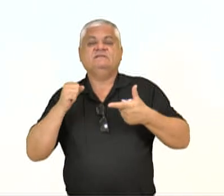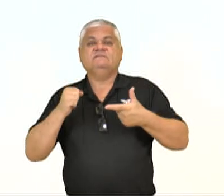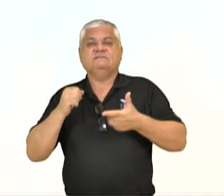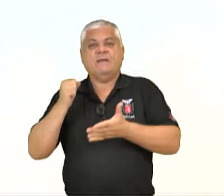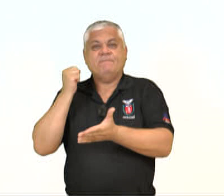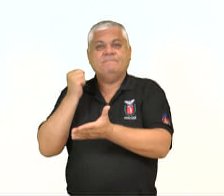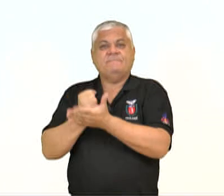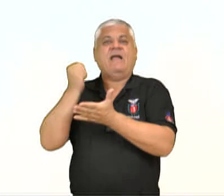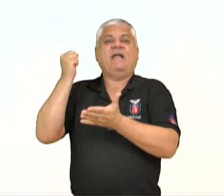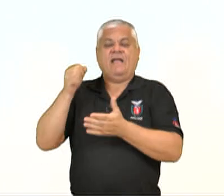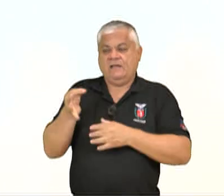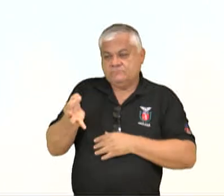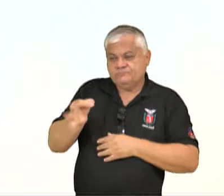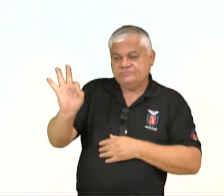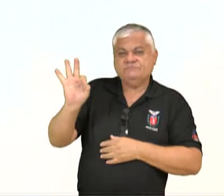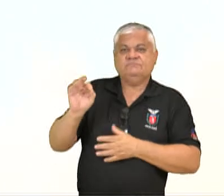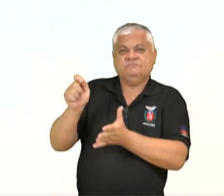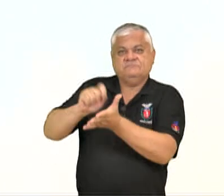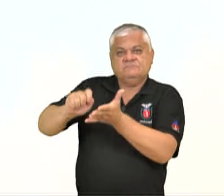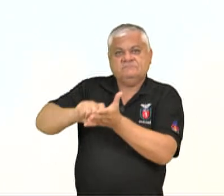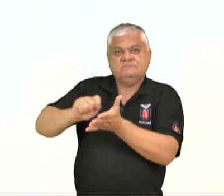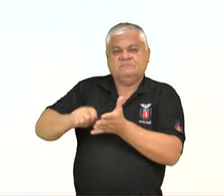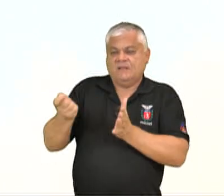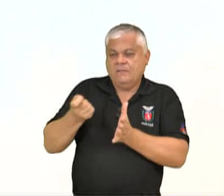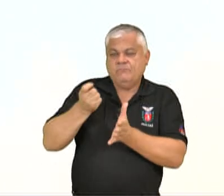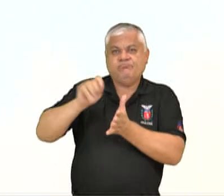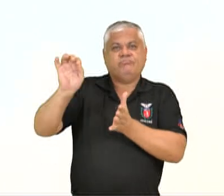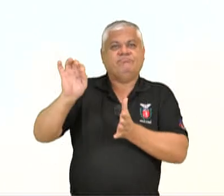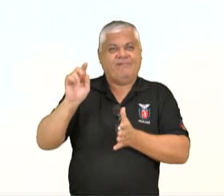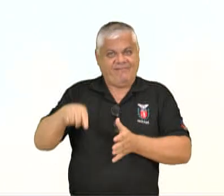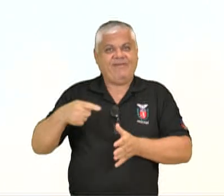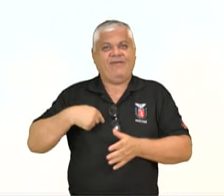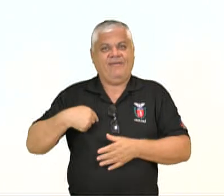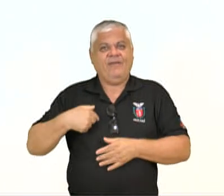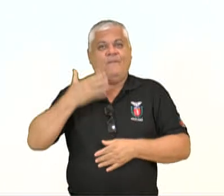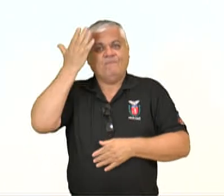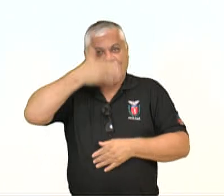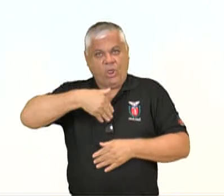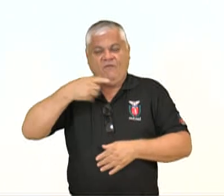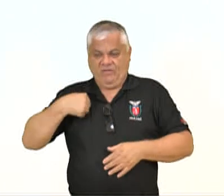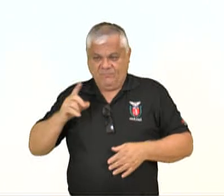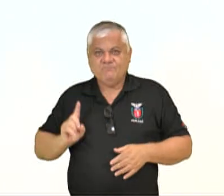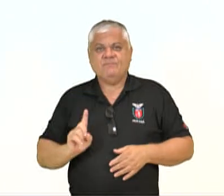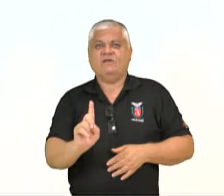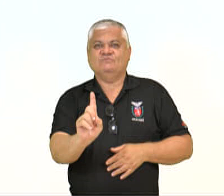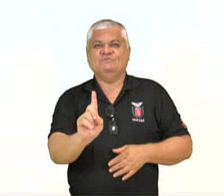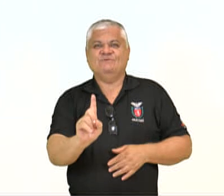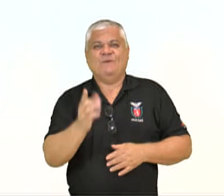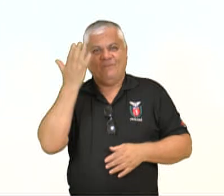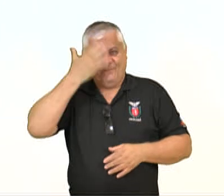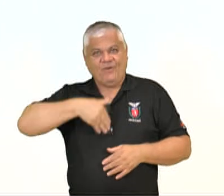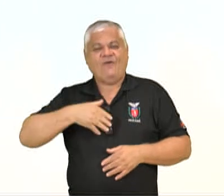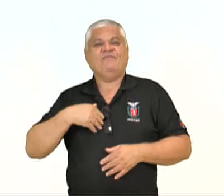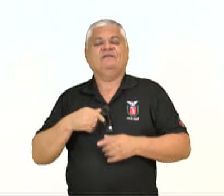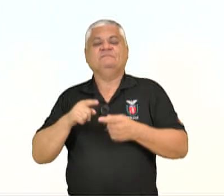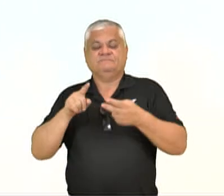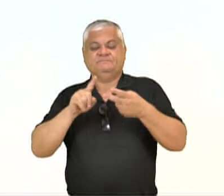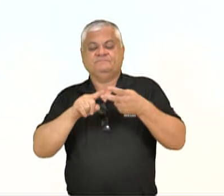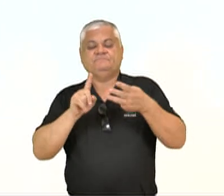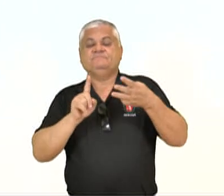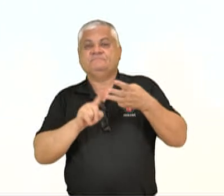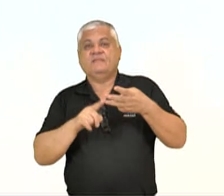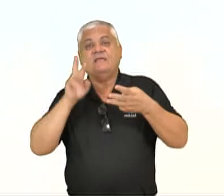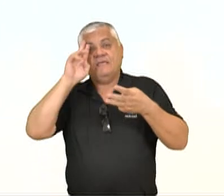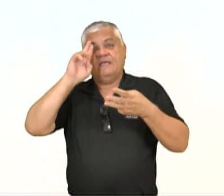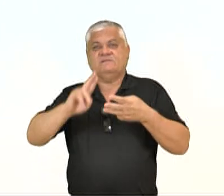de controle, que é onde ele registra a sua passagem por aquele PC, tá? E, claro,